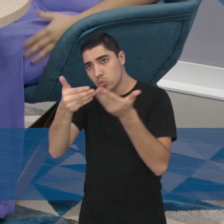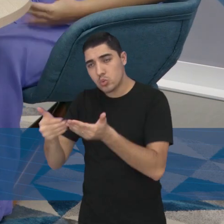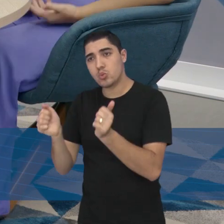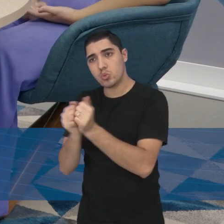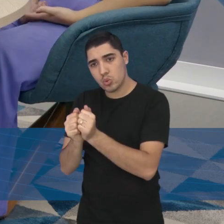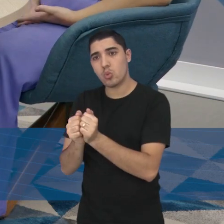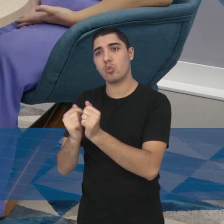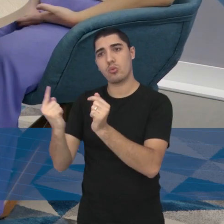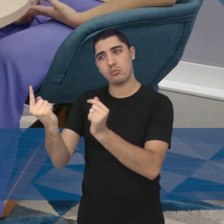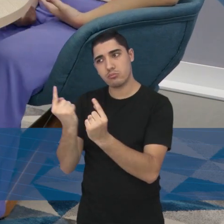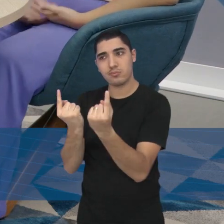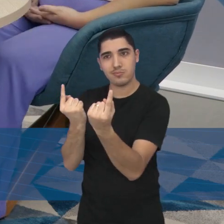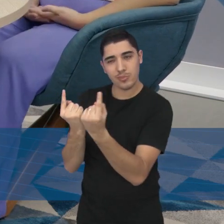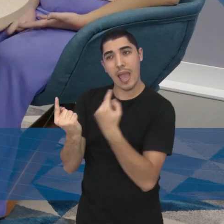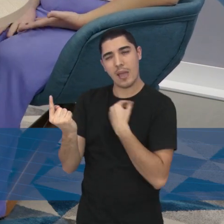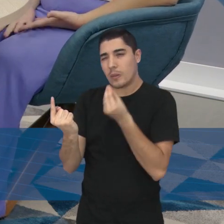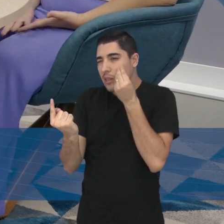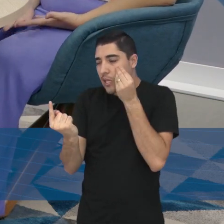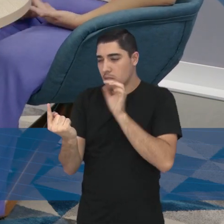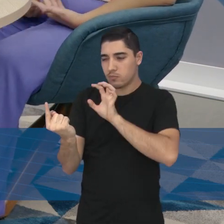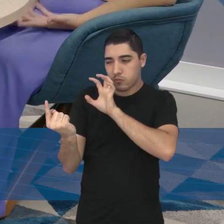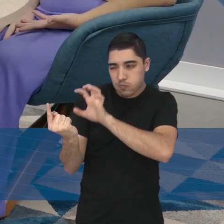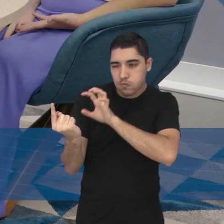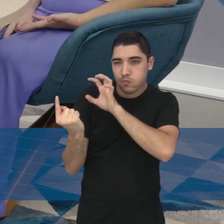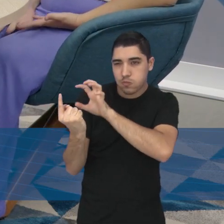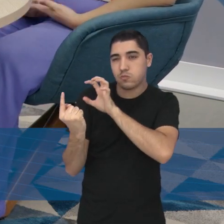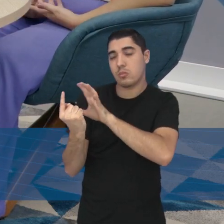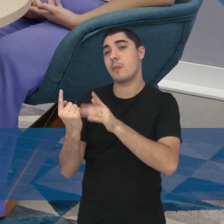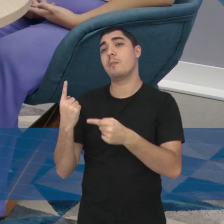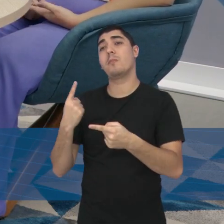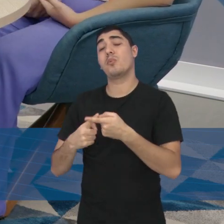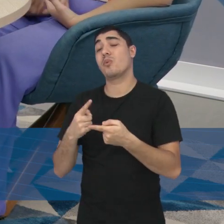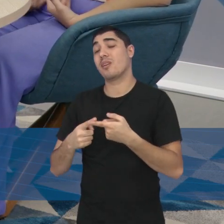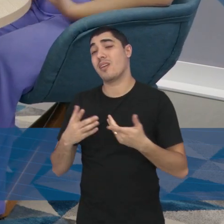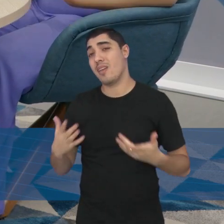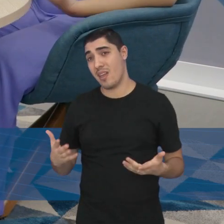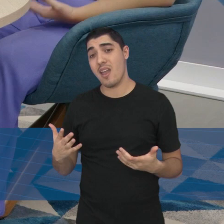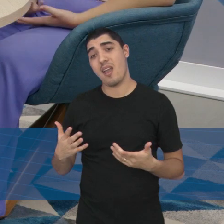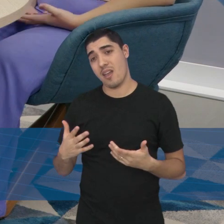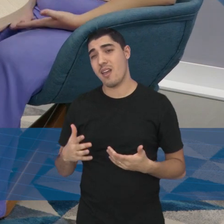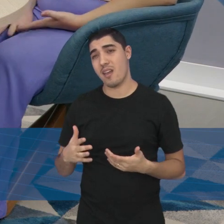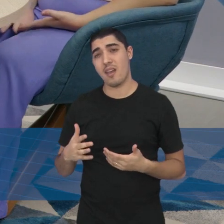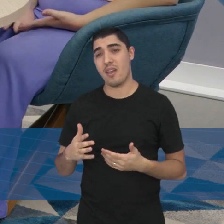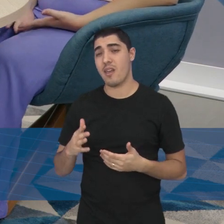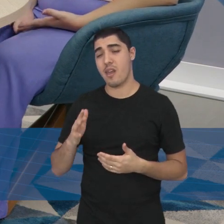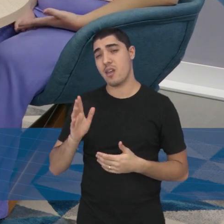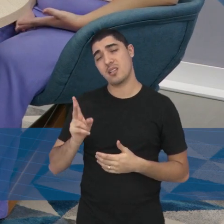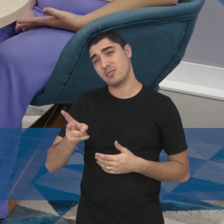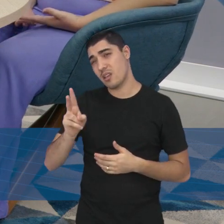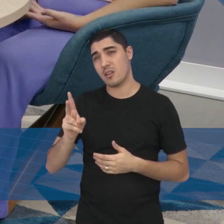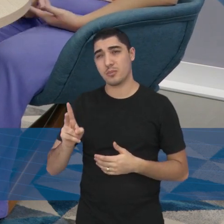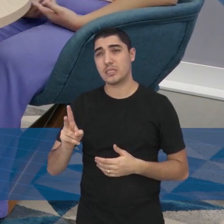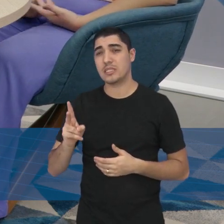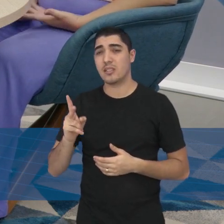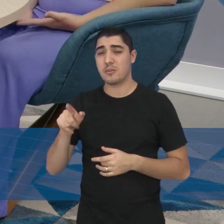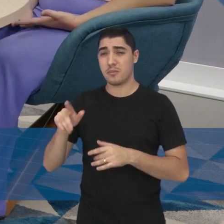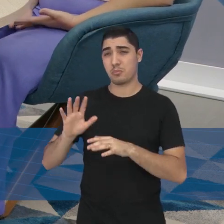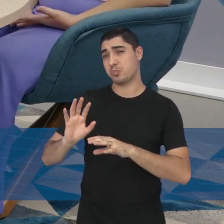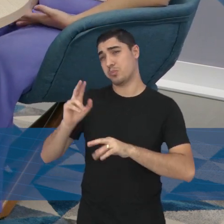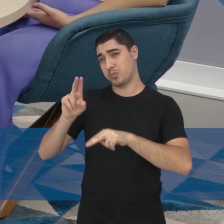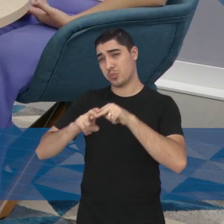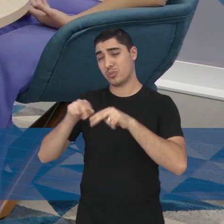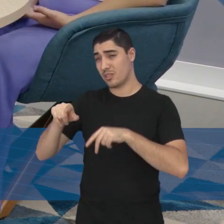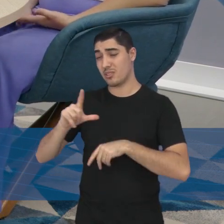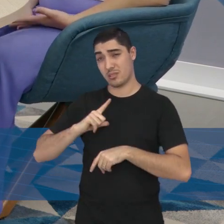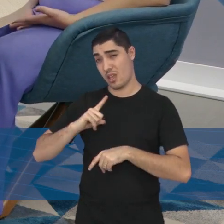Trago o adulto junto, porque, enfim, tudo que é falado às claras é melhor. Sim. Mas às vezes aquela